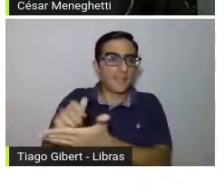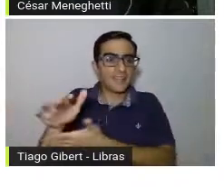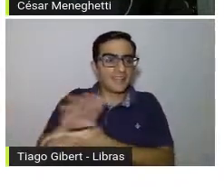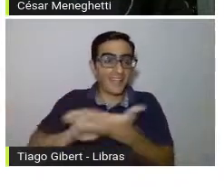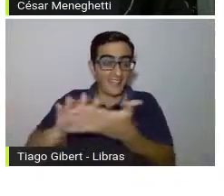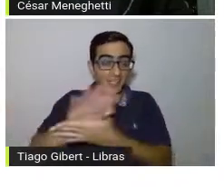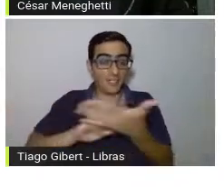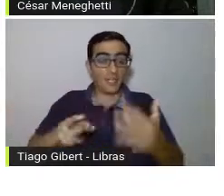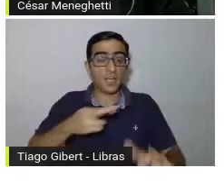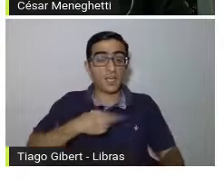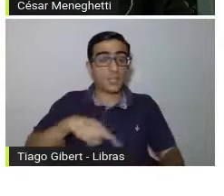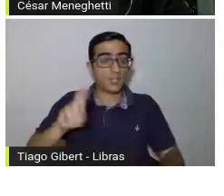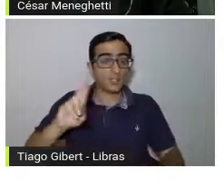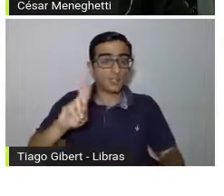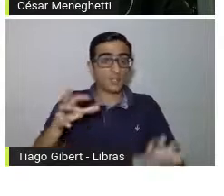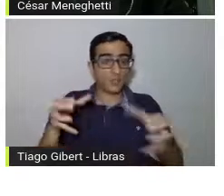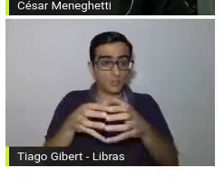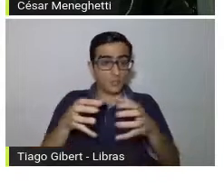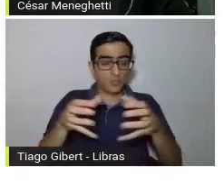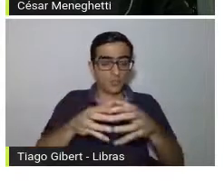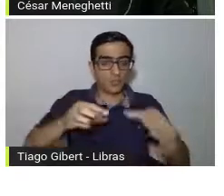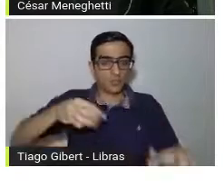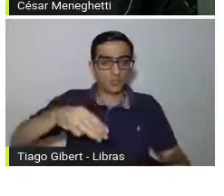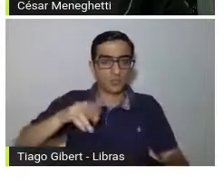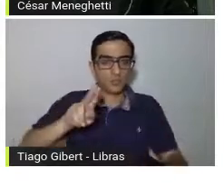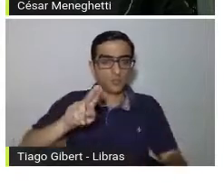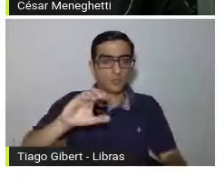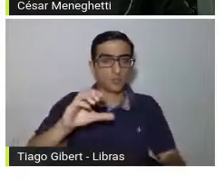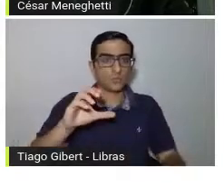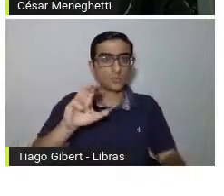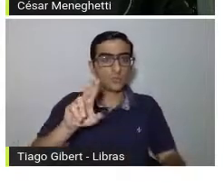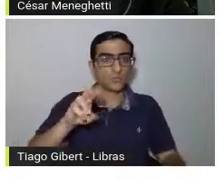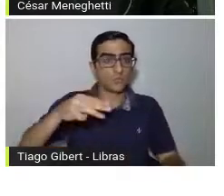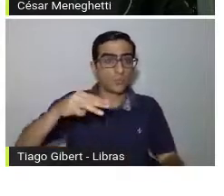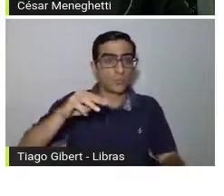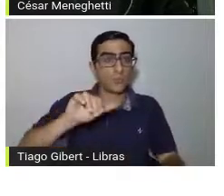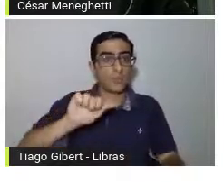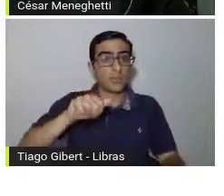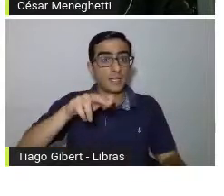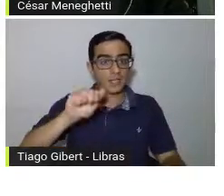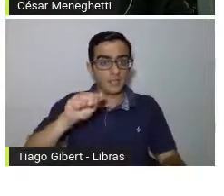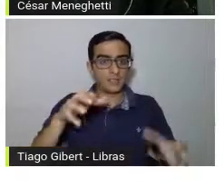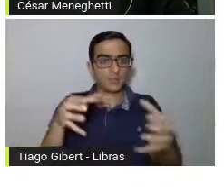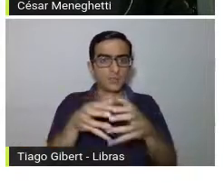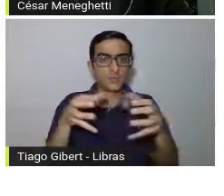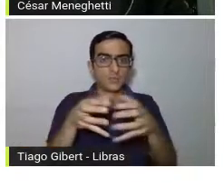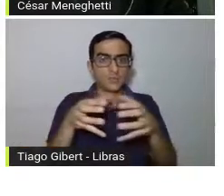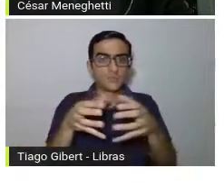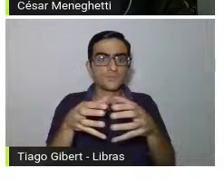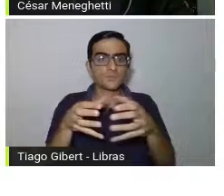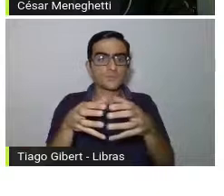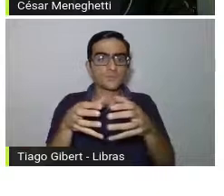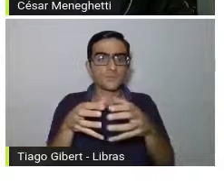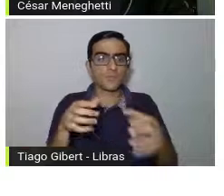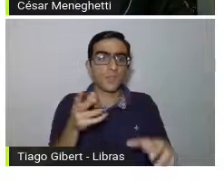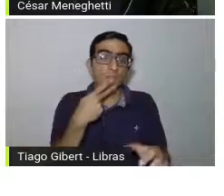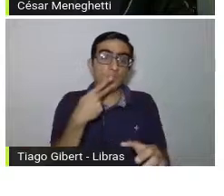como na religião muçulmana deles, ali muitas vezes você pode,